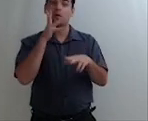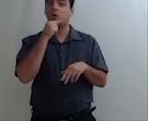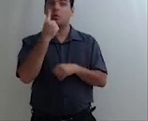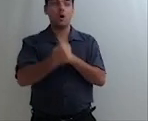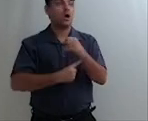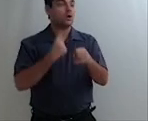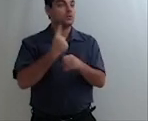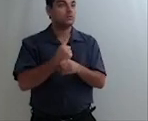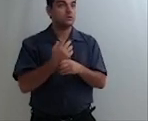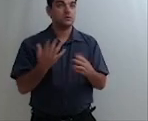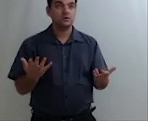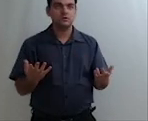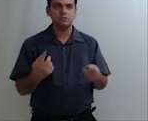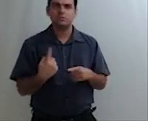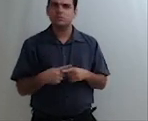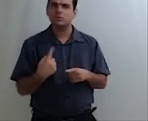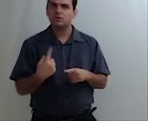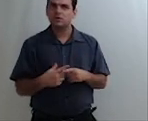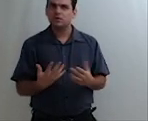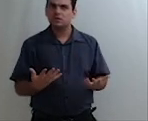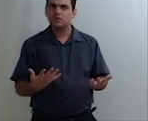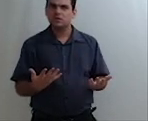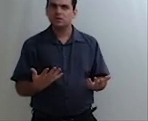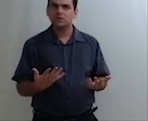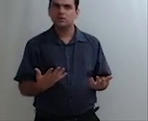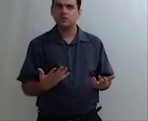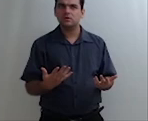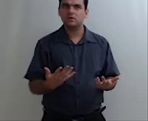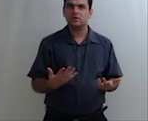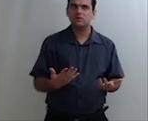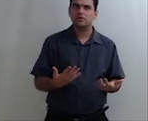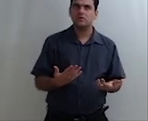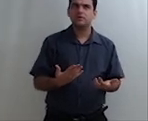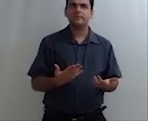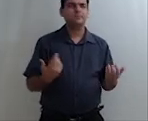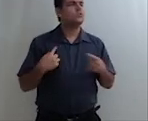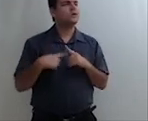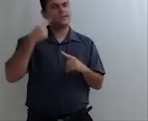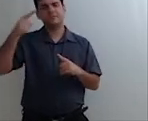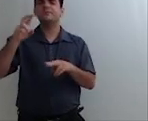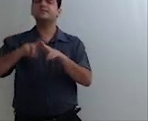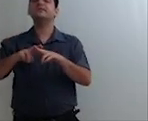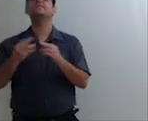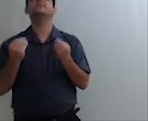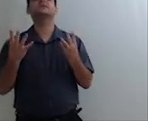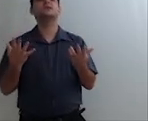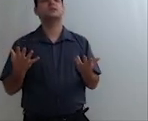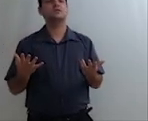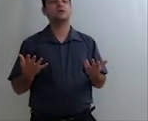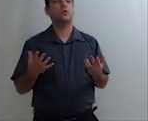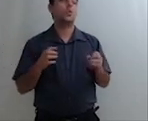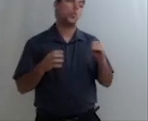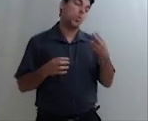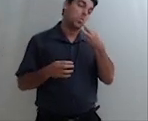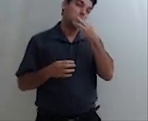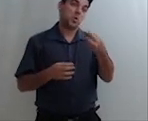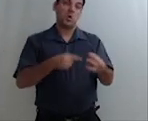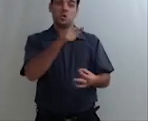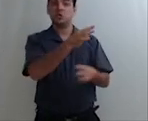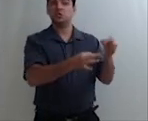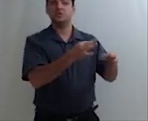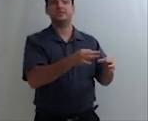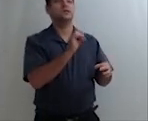foi o motivo o motivo ministros da prisão do Renan o argumento garantia da